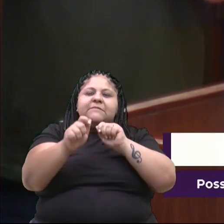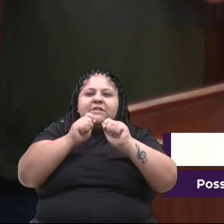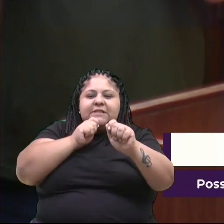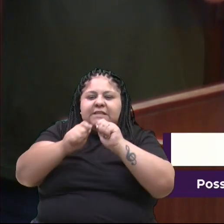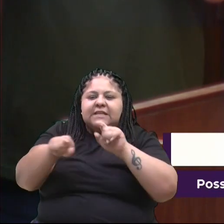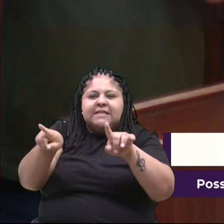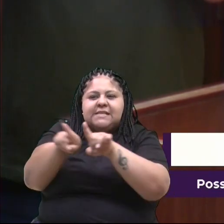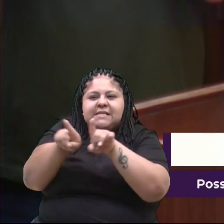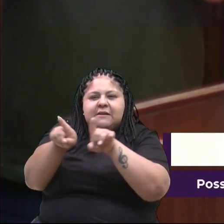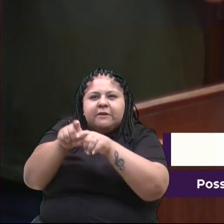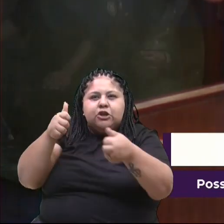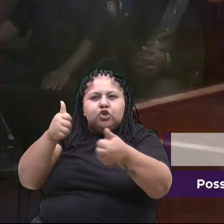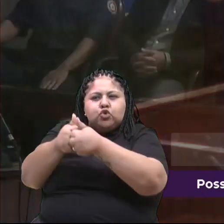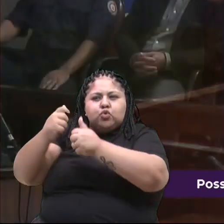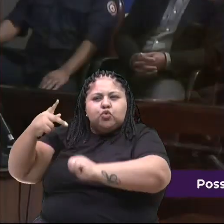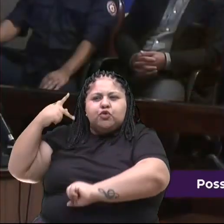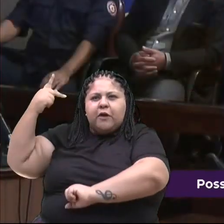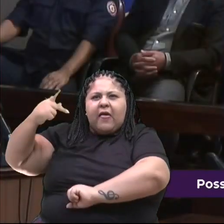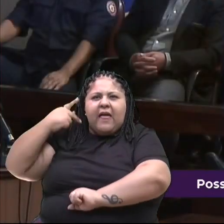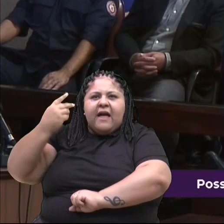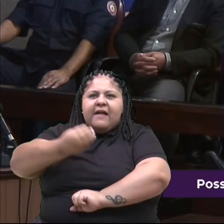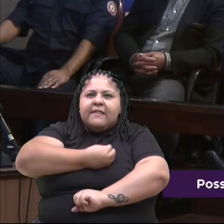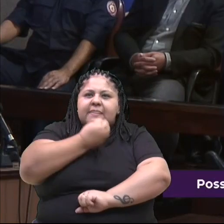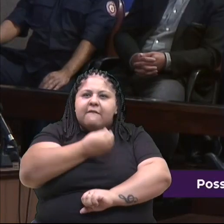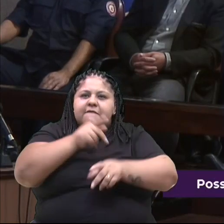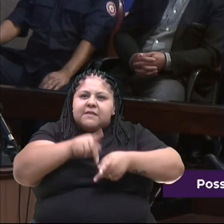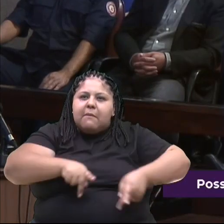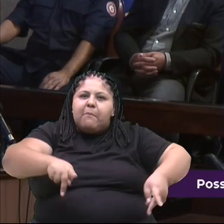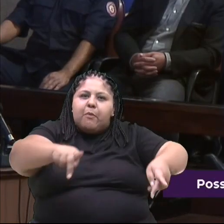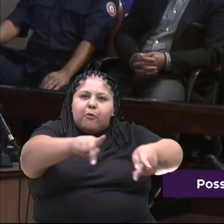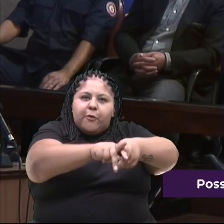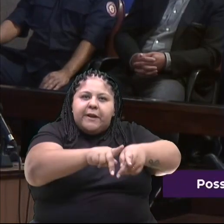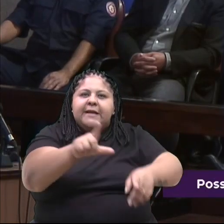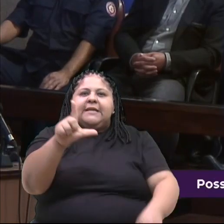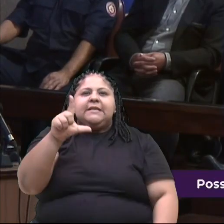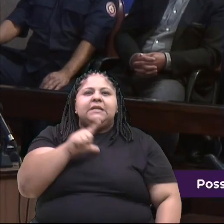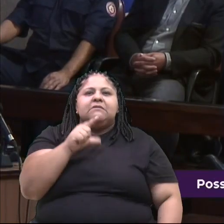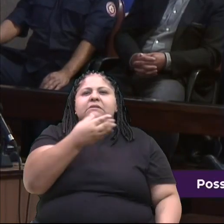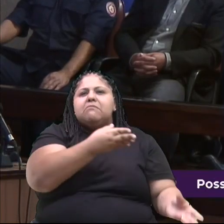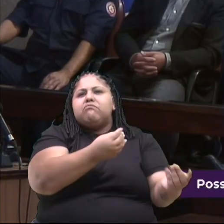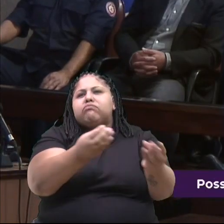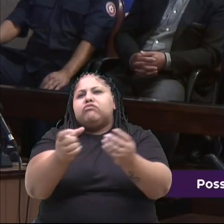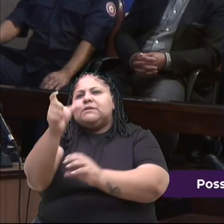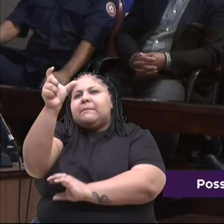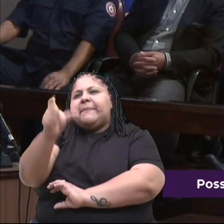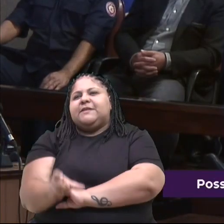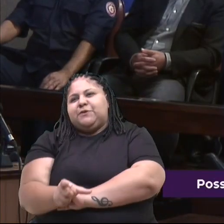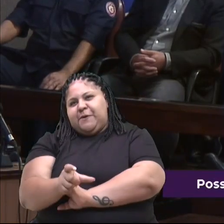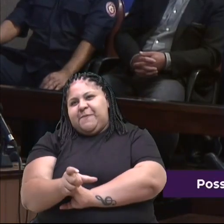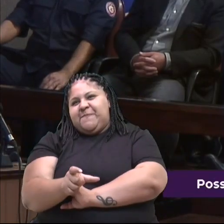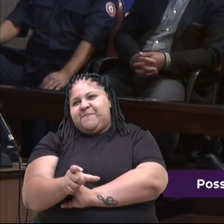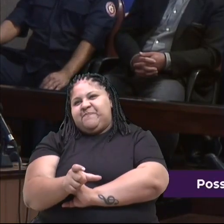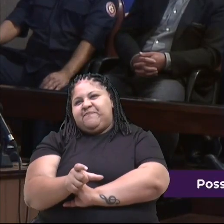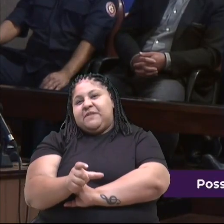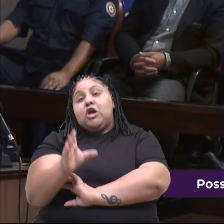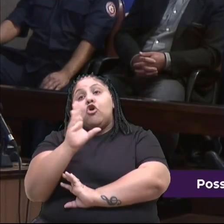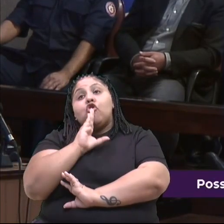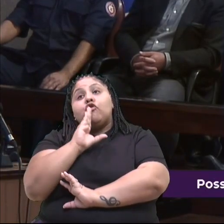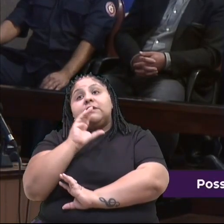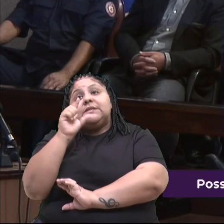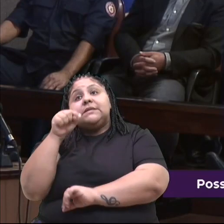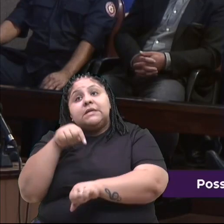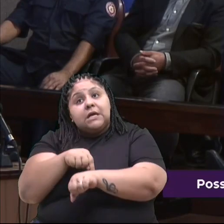caminhada política, que veio na vida pública. Tem tanta gente aqui, pessoas que eu conheci há pouco